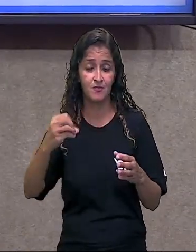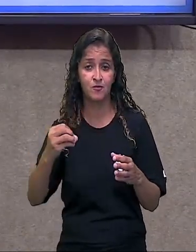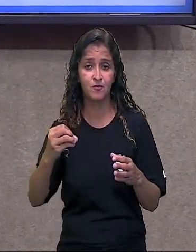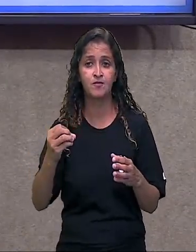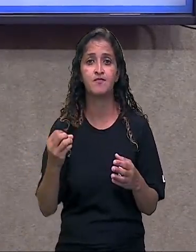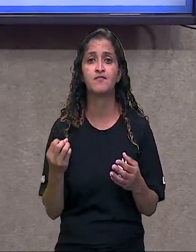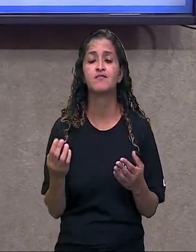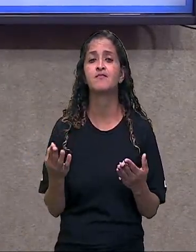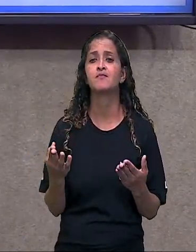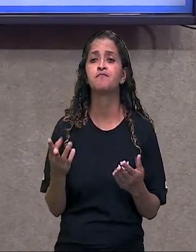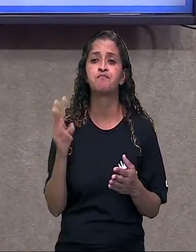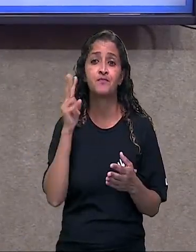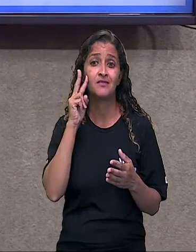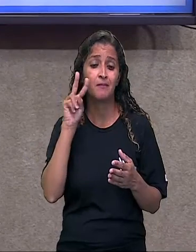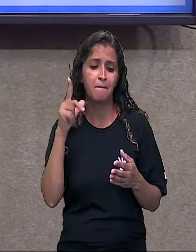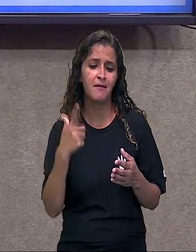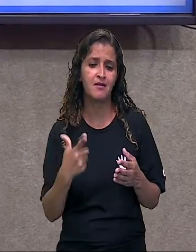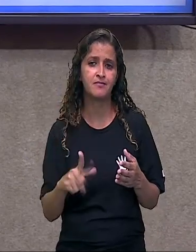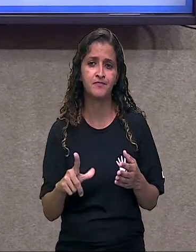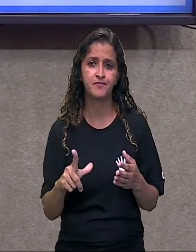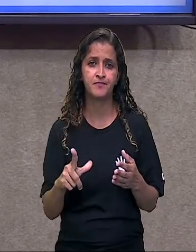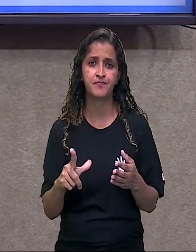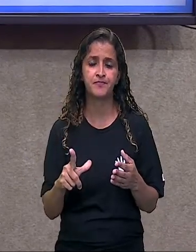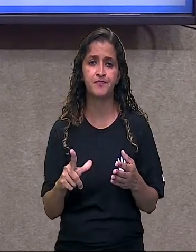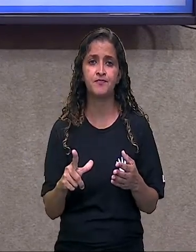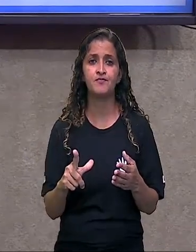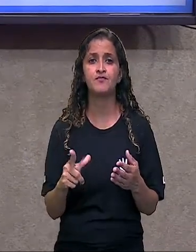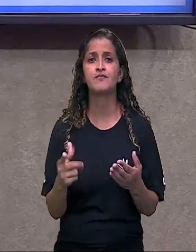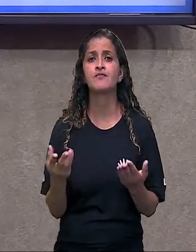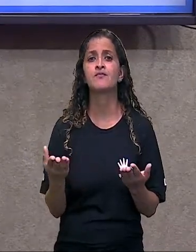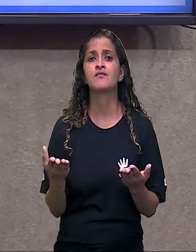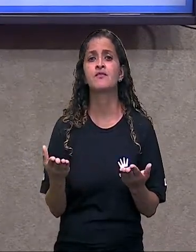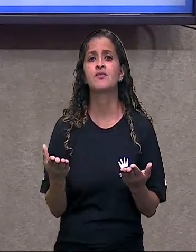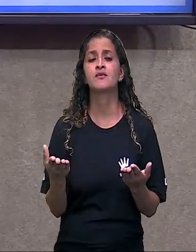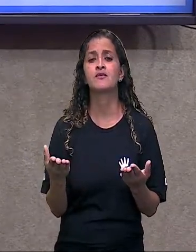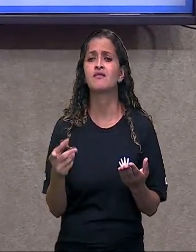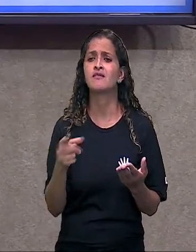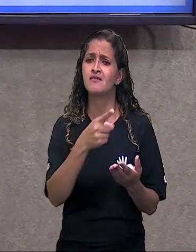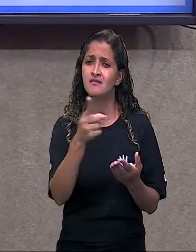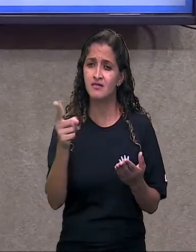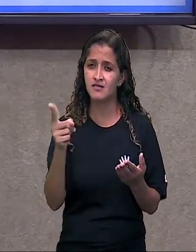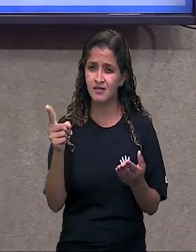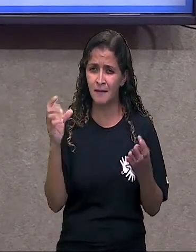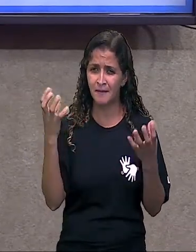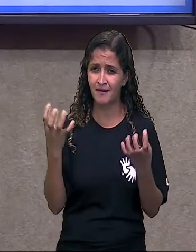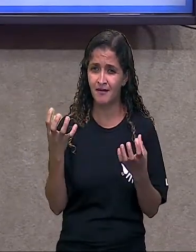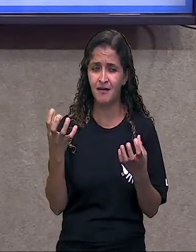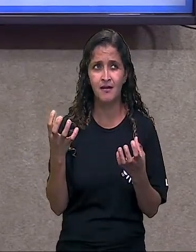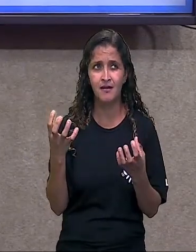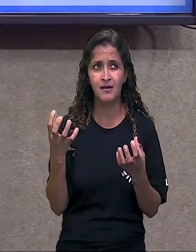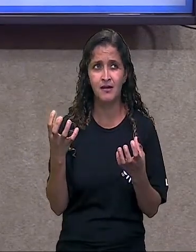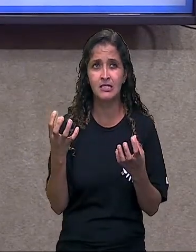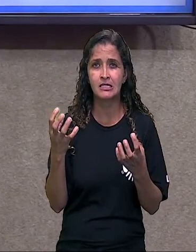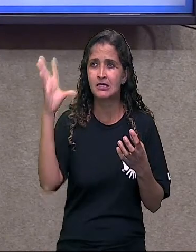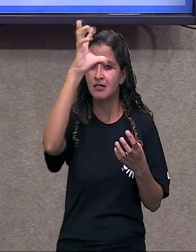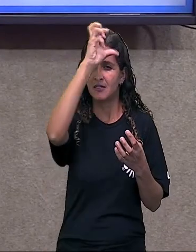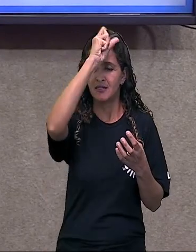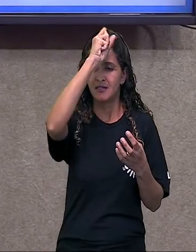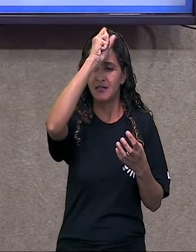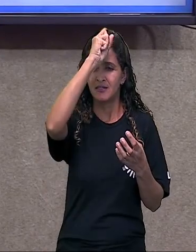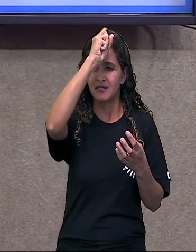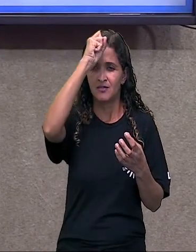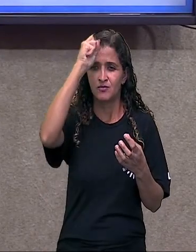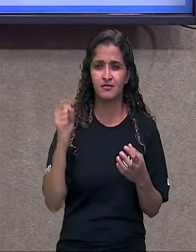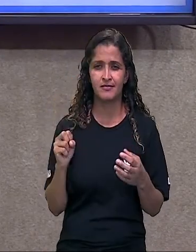E aí, relembrando que quando você quando você aprendeu algo, mas você passou